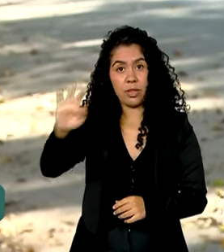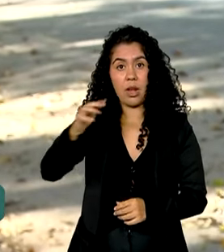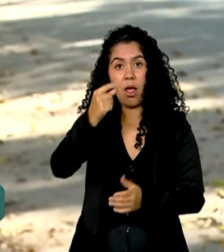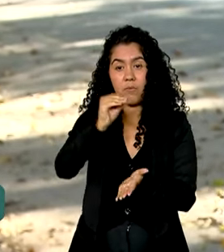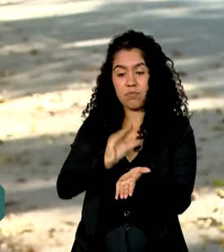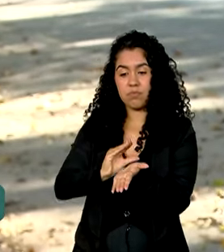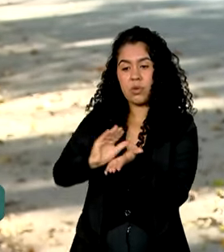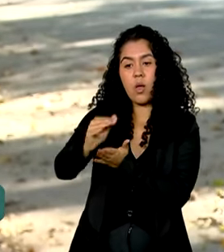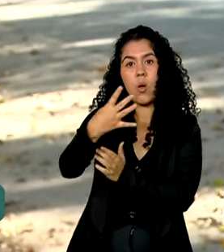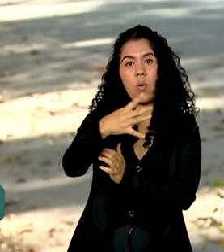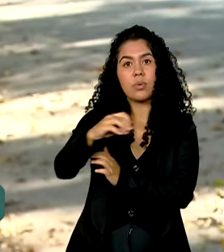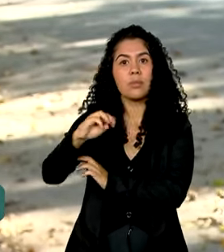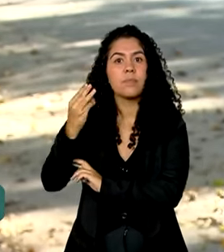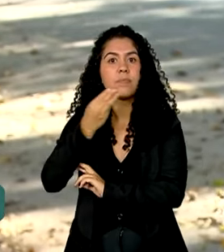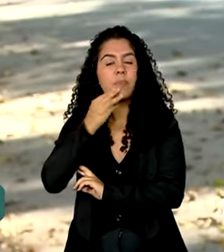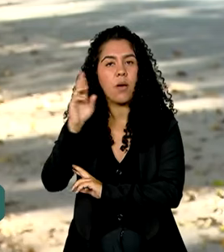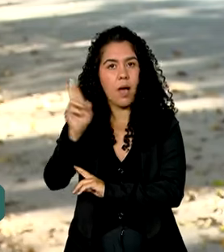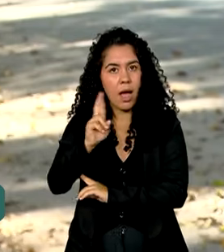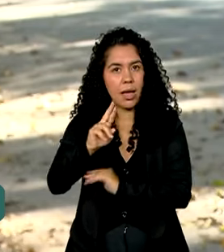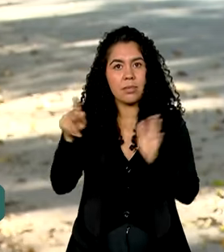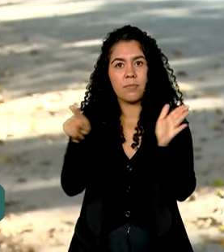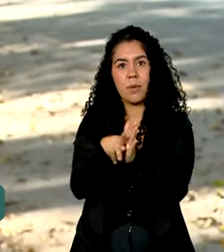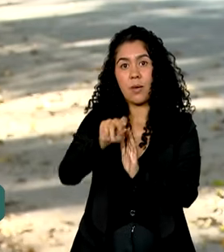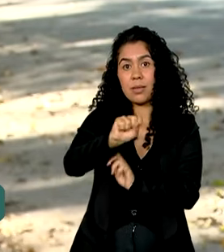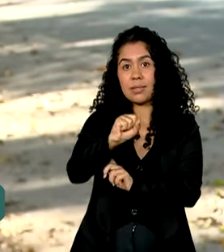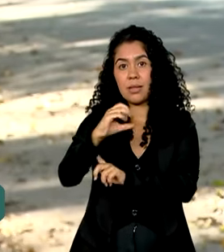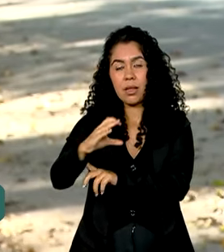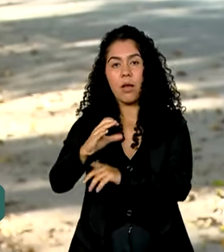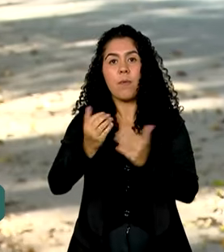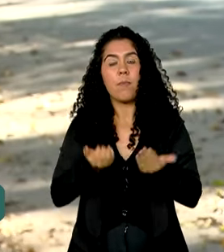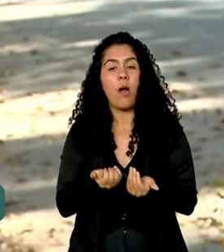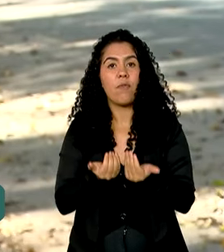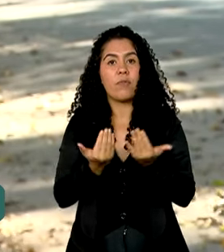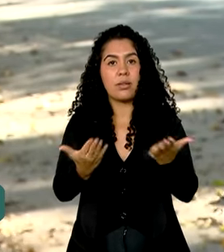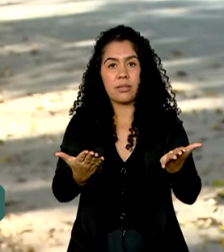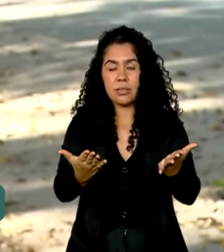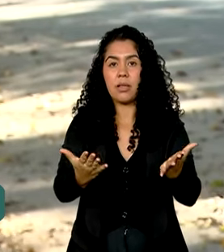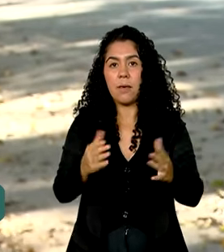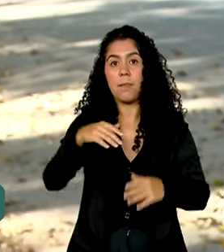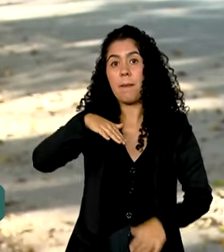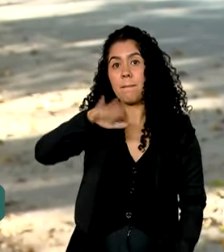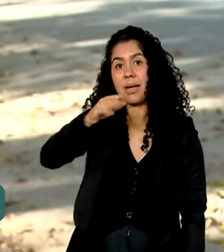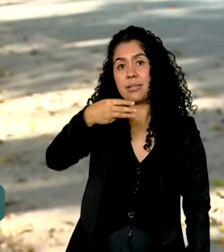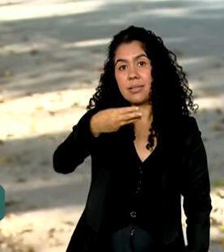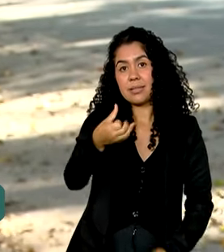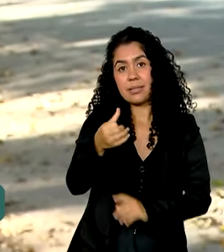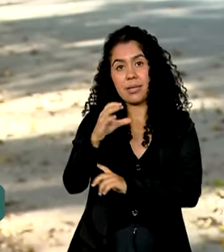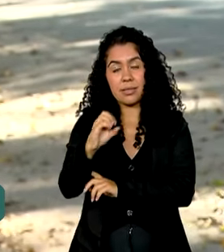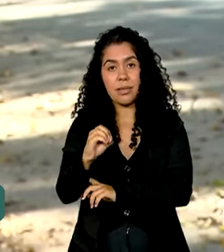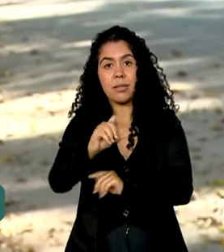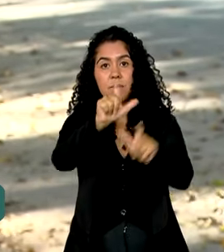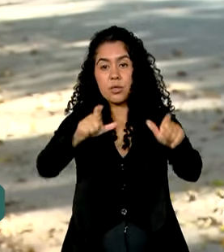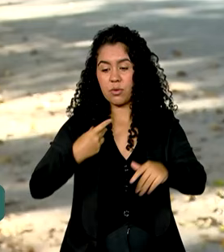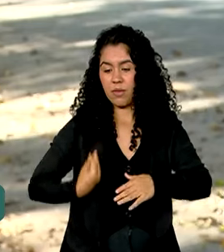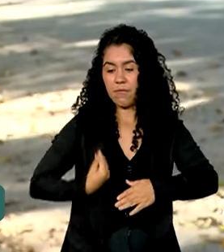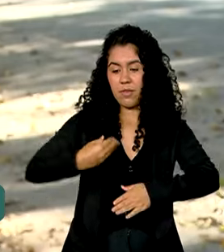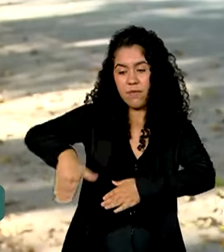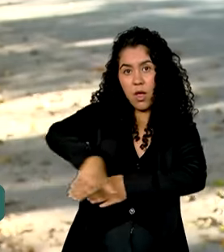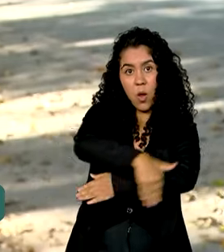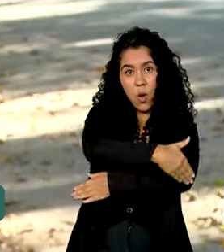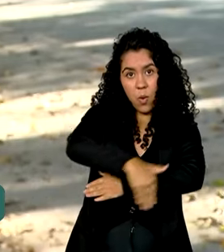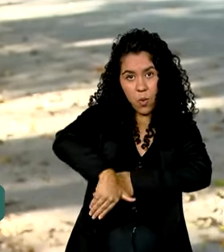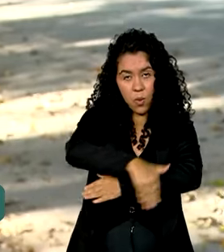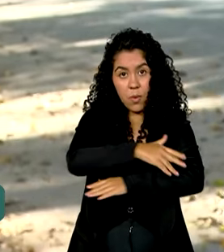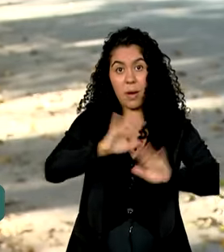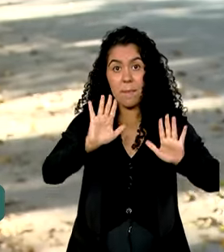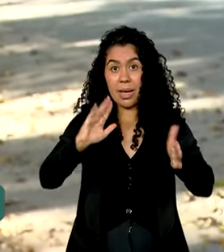R$ 400 mil à cidade catarinense para atender mais de 360 pessoas em situação de rua por lá. No